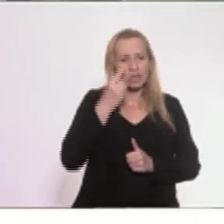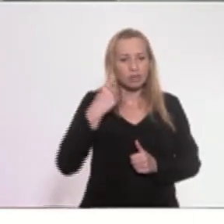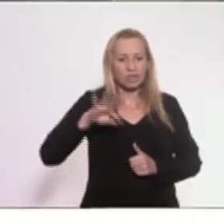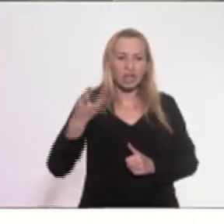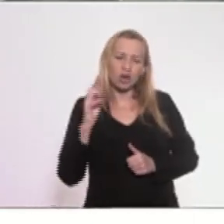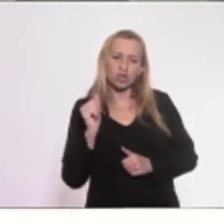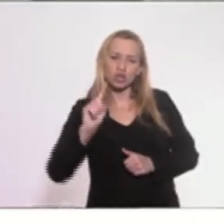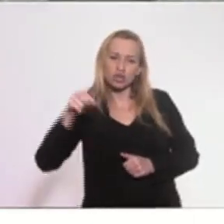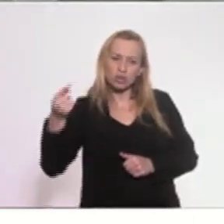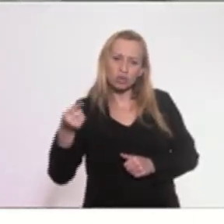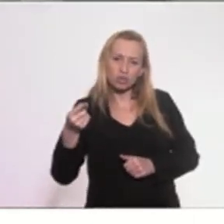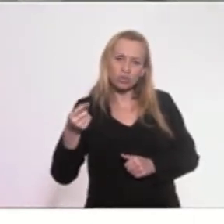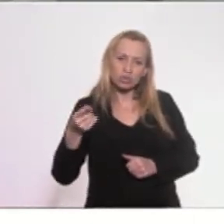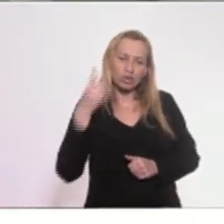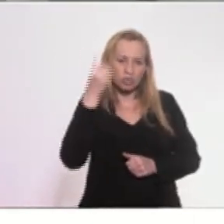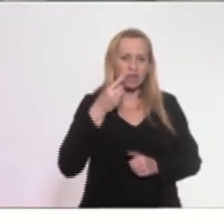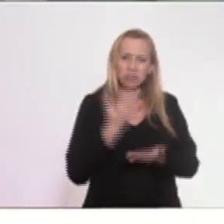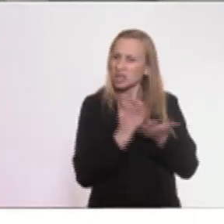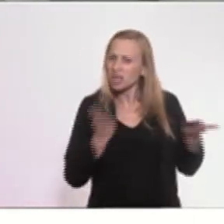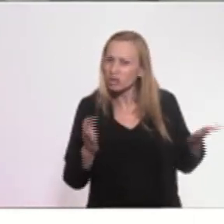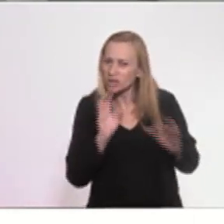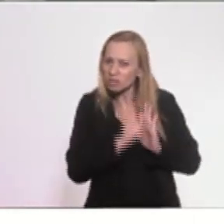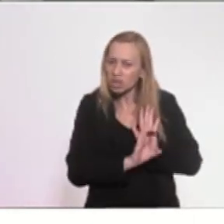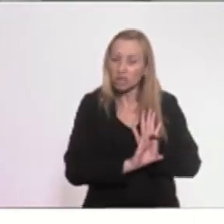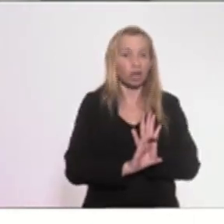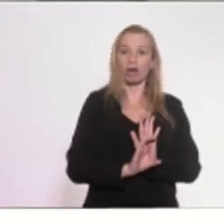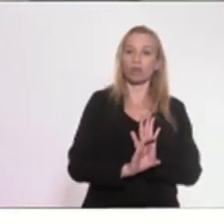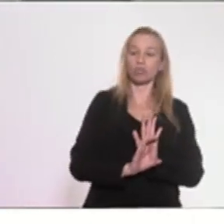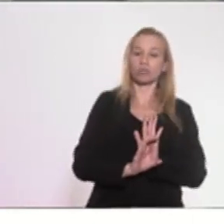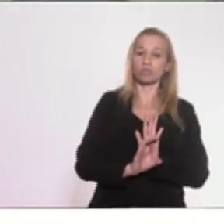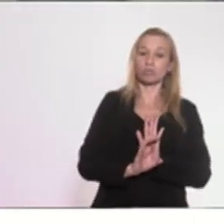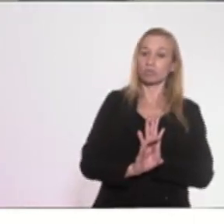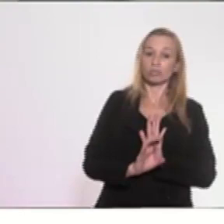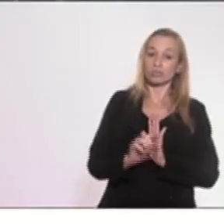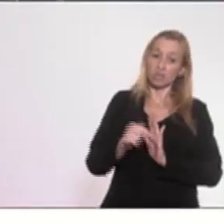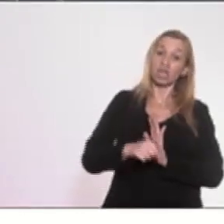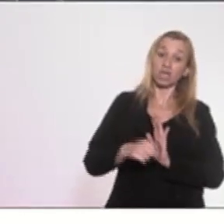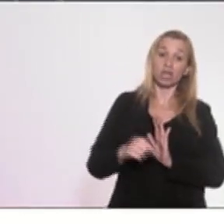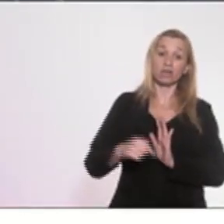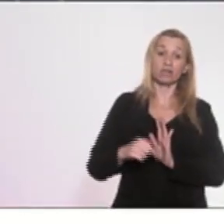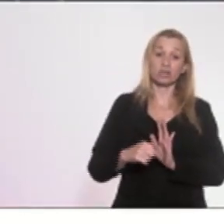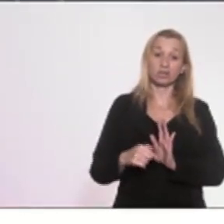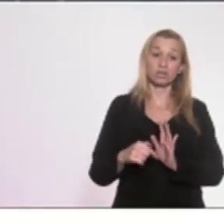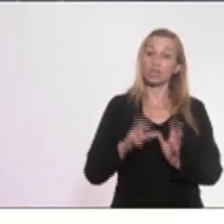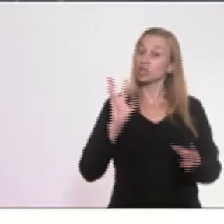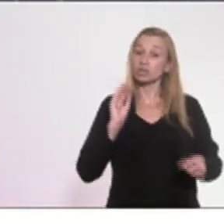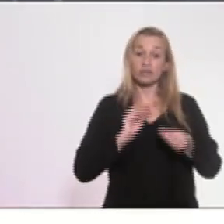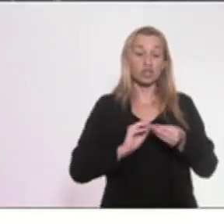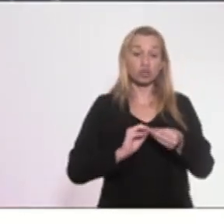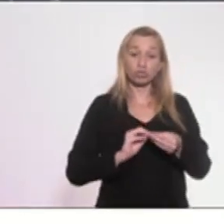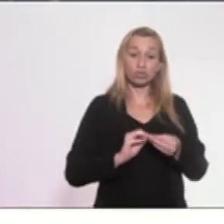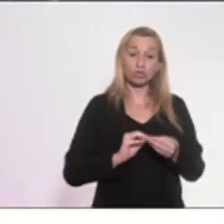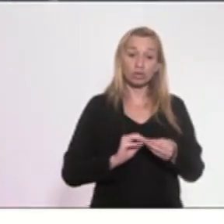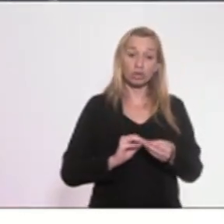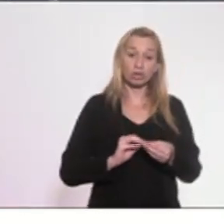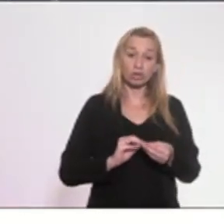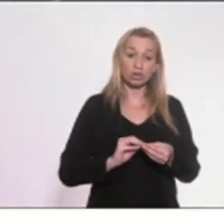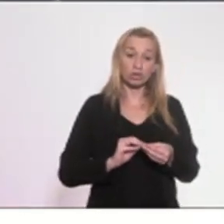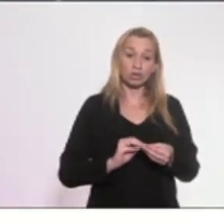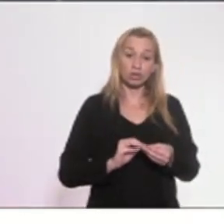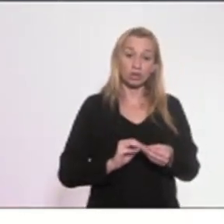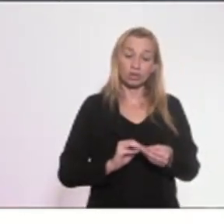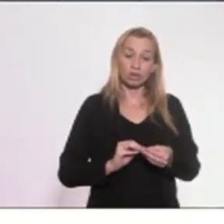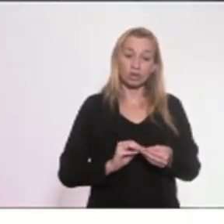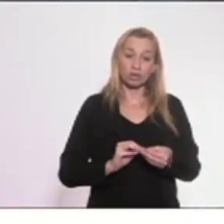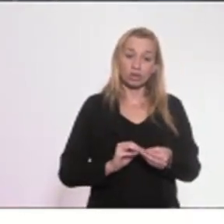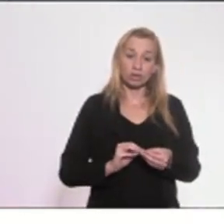Carlos, perdemos as nossas emendas? De jeito nenhum. Ah, bom. Não, porque ela está aqui, se as emendas não forem incorporadas, está prejudicada e as emendas estão valendo,